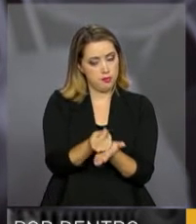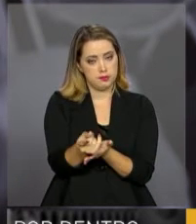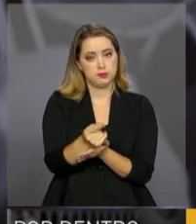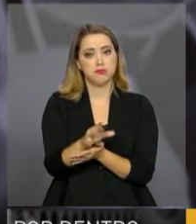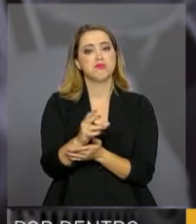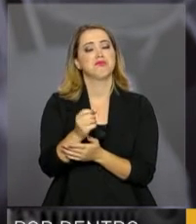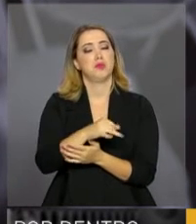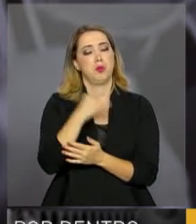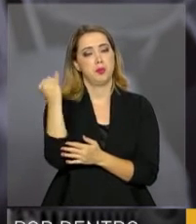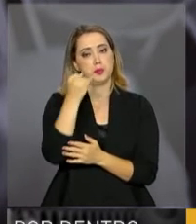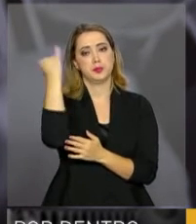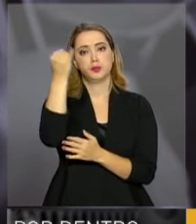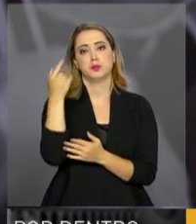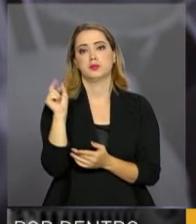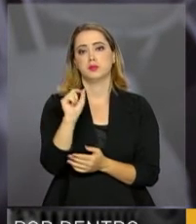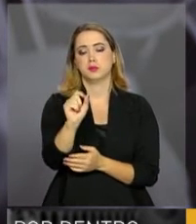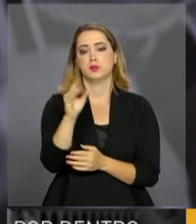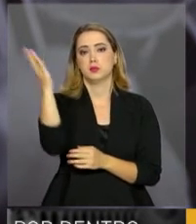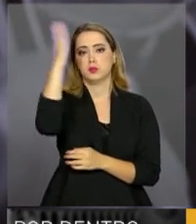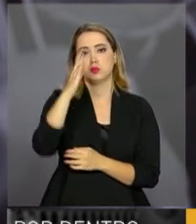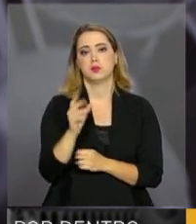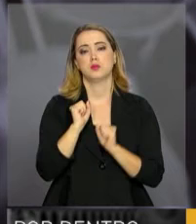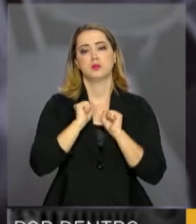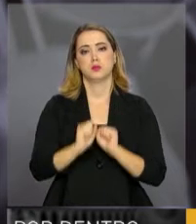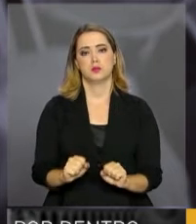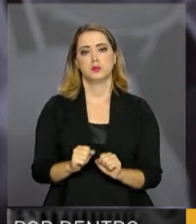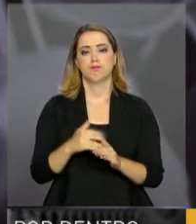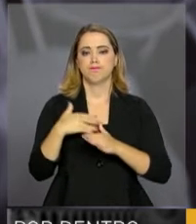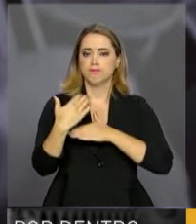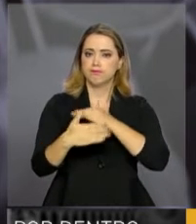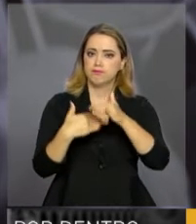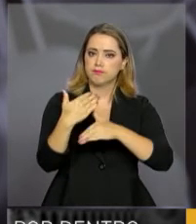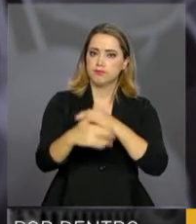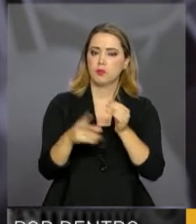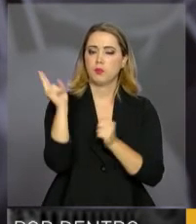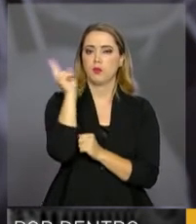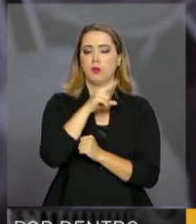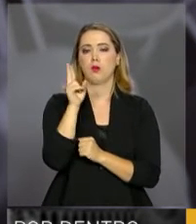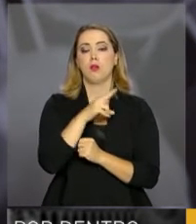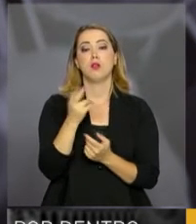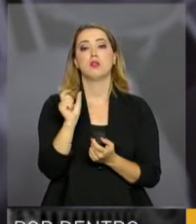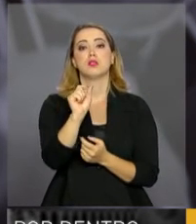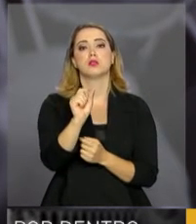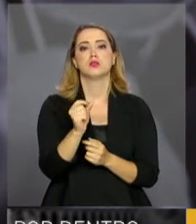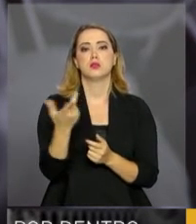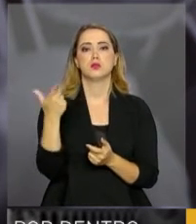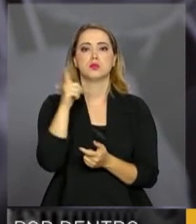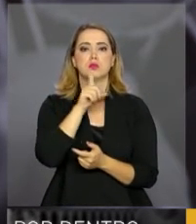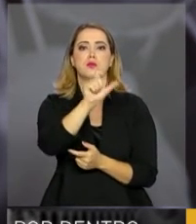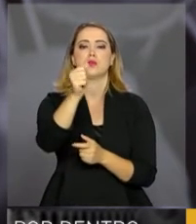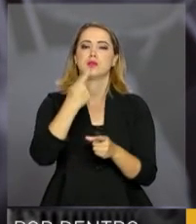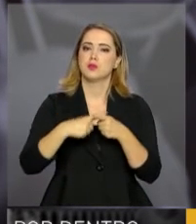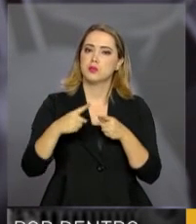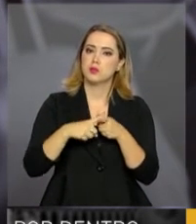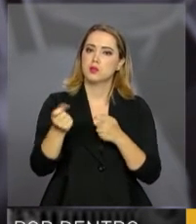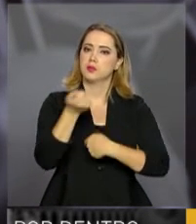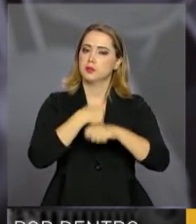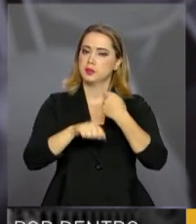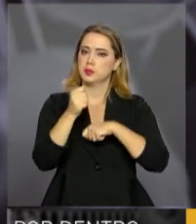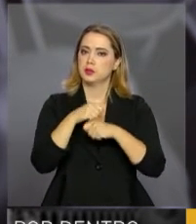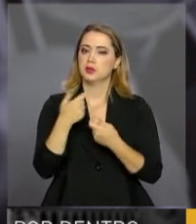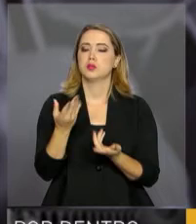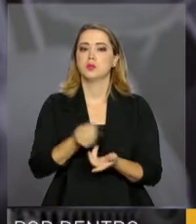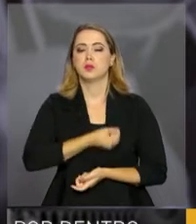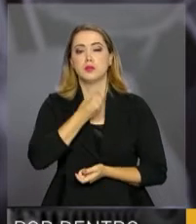grande importância para que o Brasil possa cada vez mais rápido ultrapassar essa grave crise econômica que